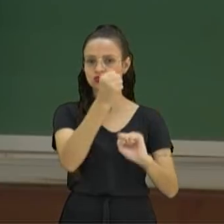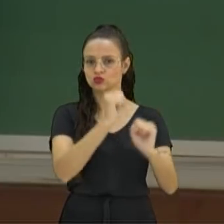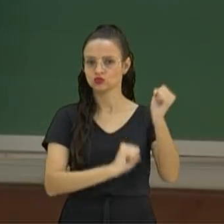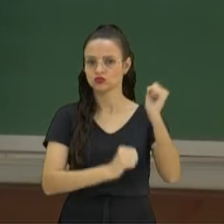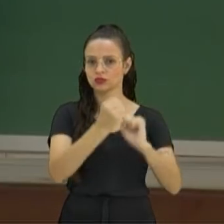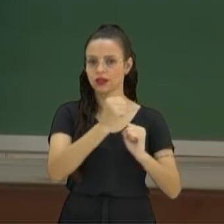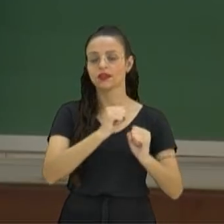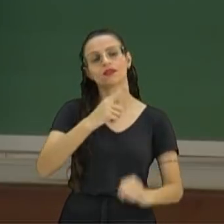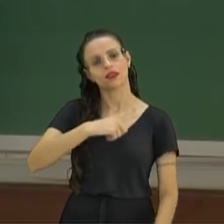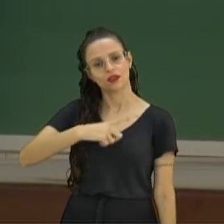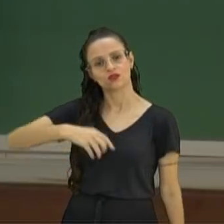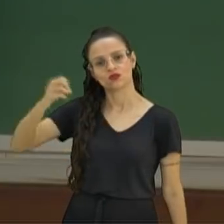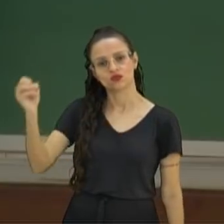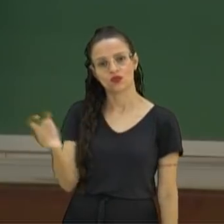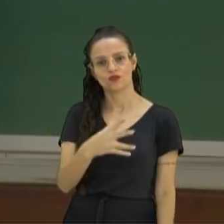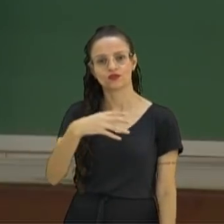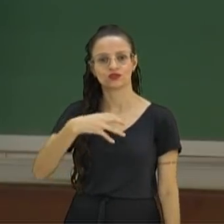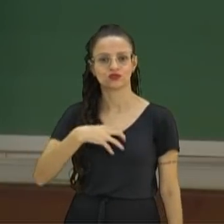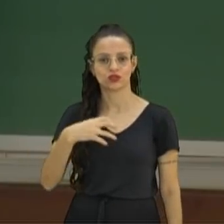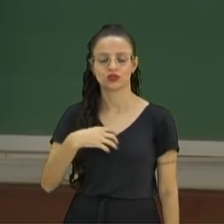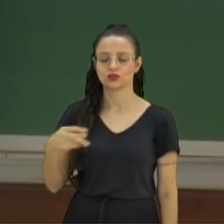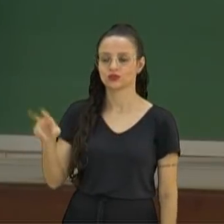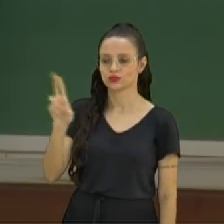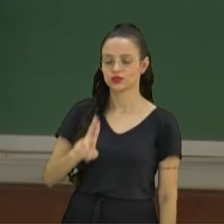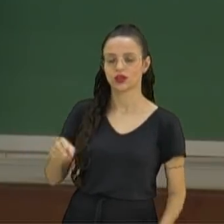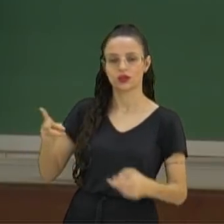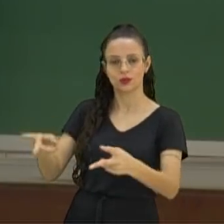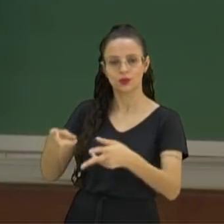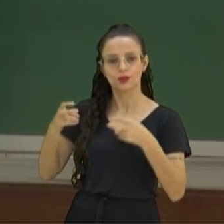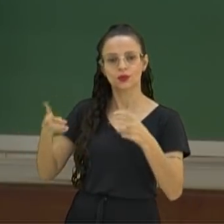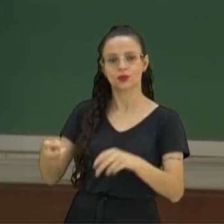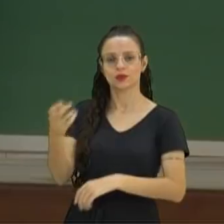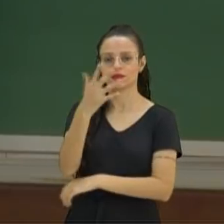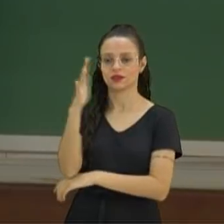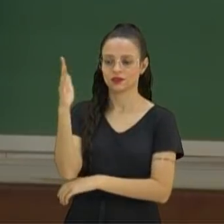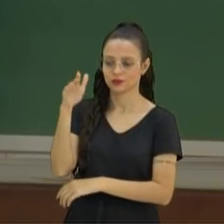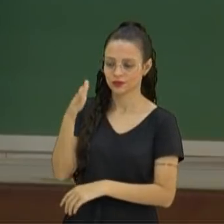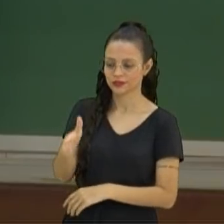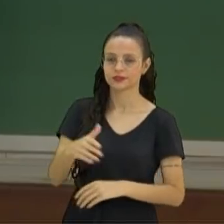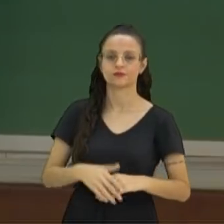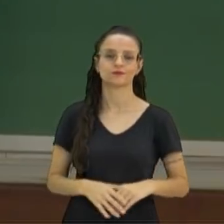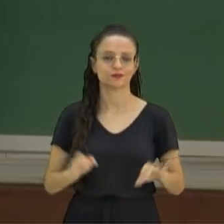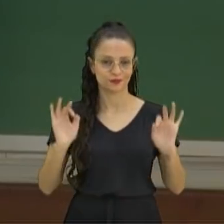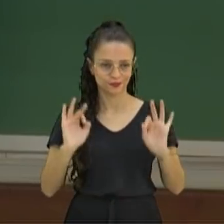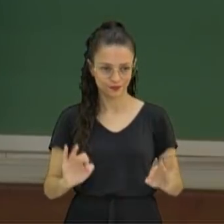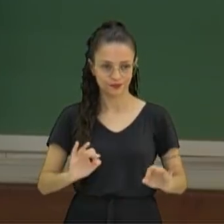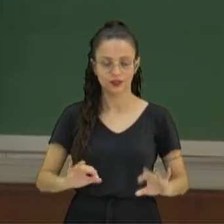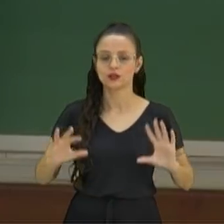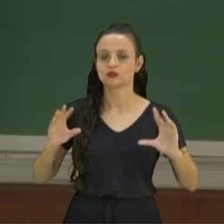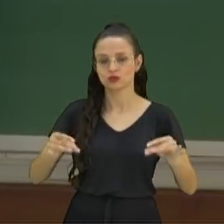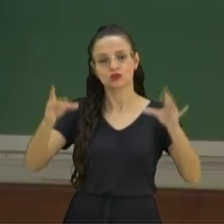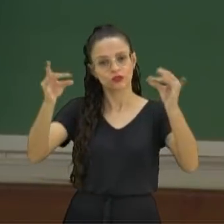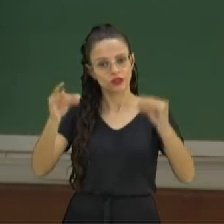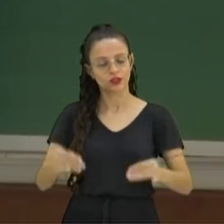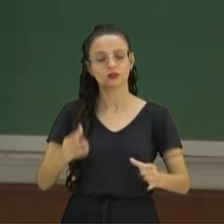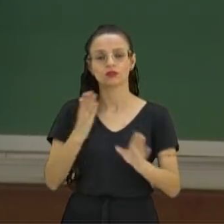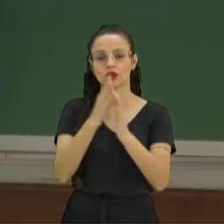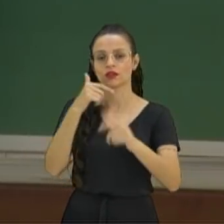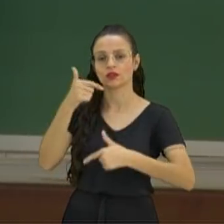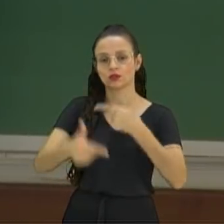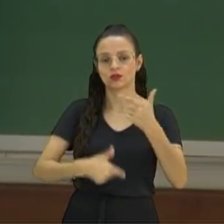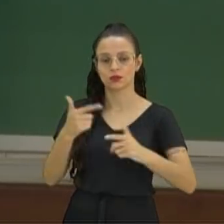novas formas de utilizar os recursos naturais para atender a sociedade, certo? Tudo isso a partir do trabalho